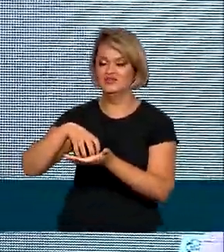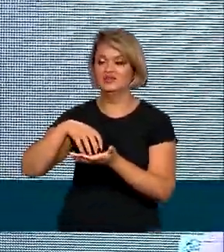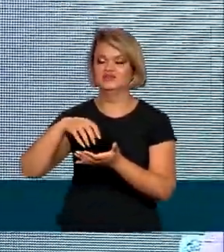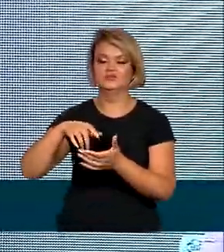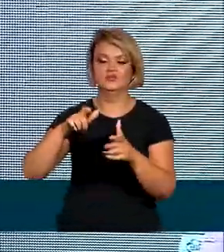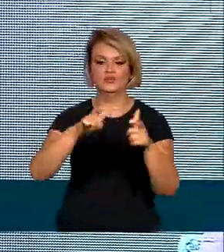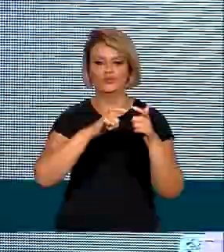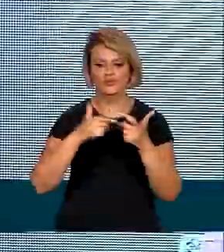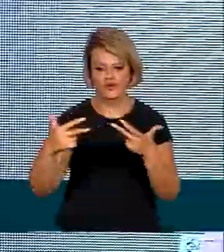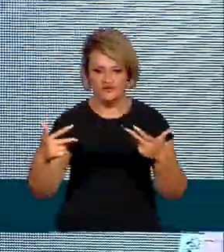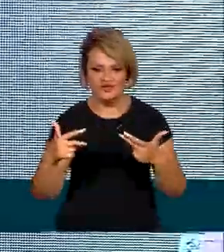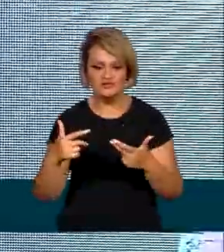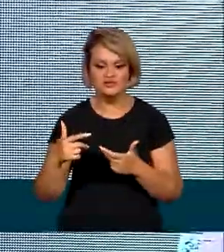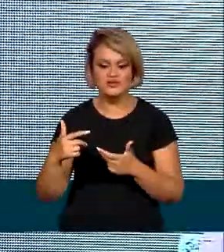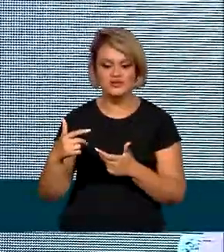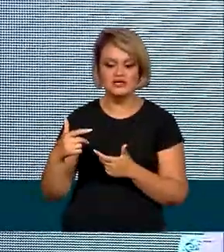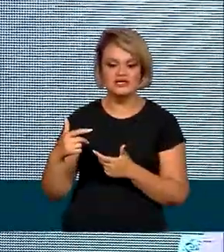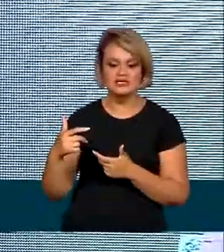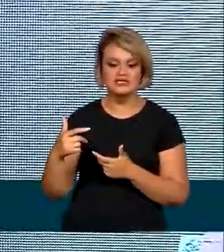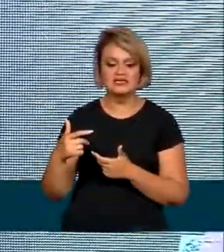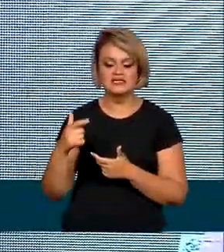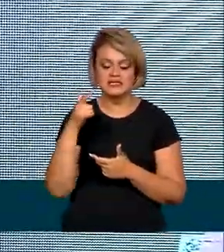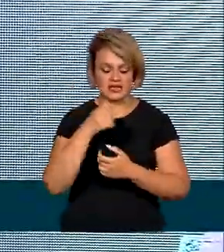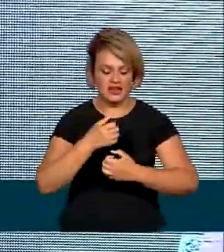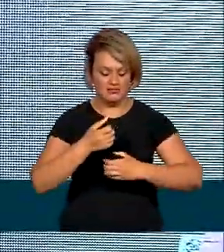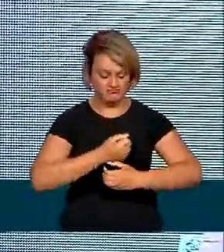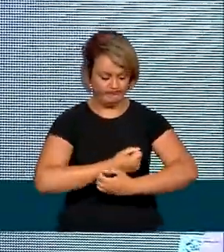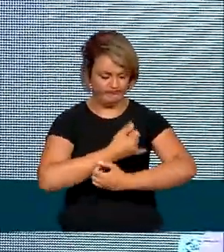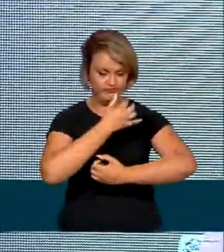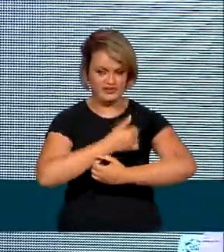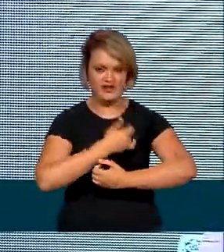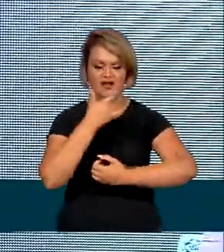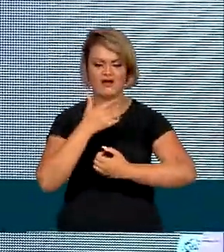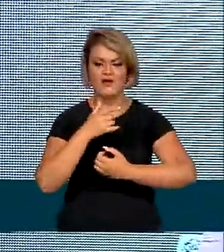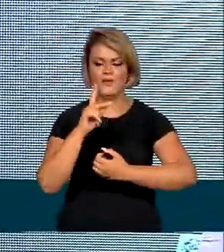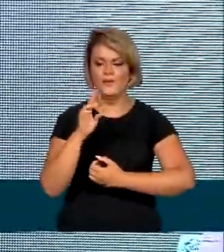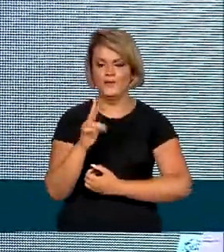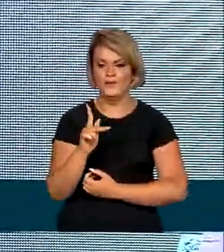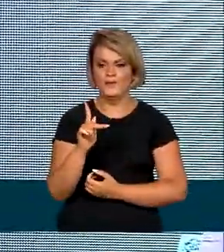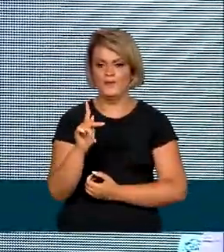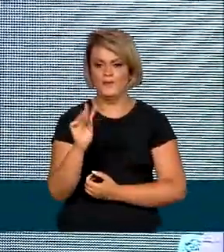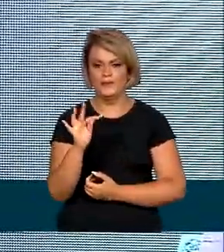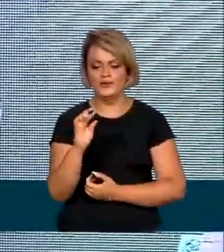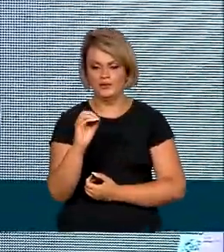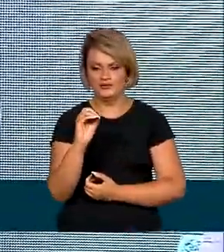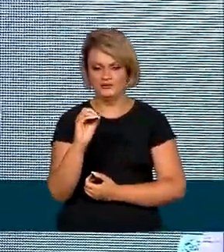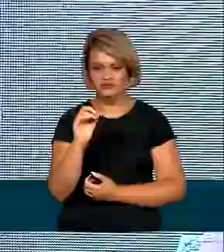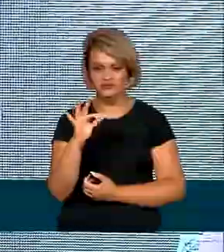matopiba para você tirar grãos proteína e produção